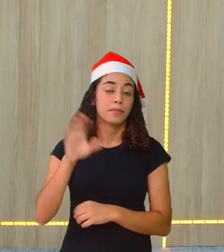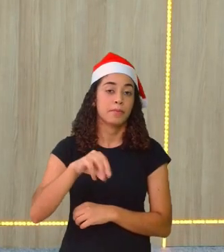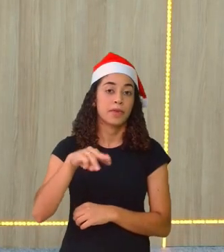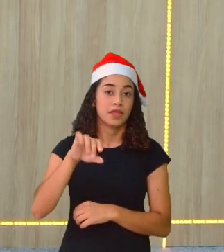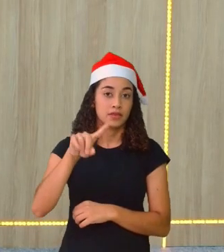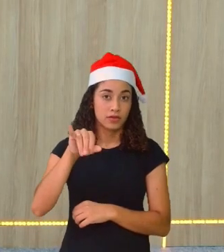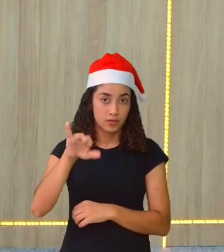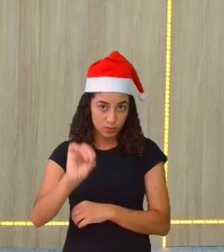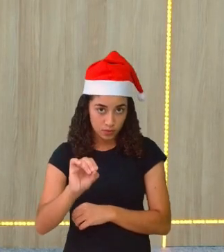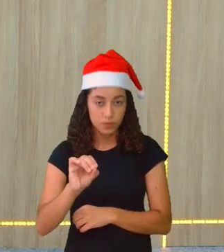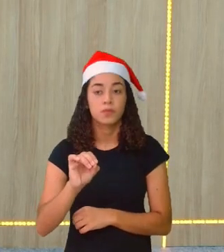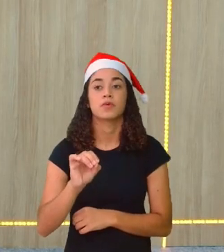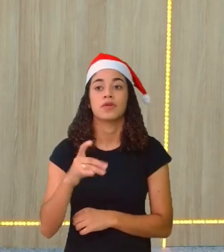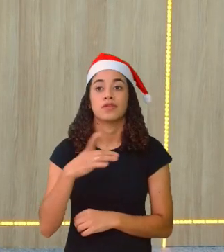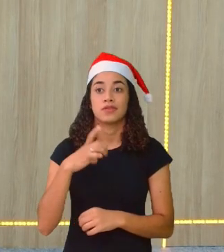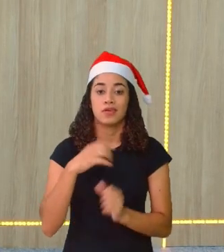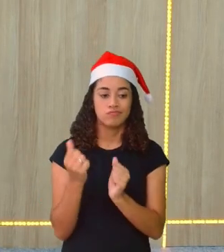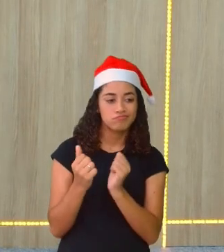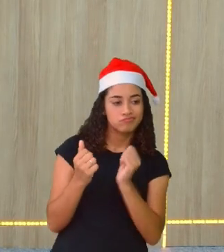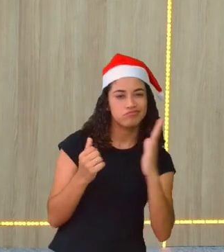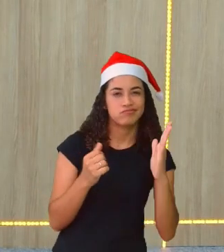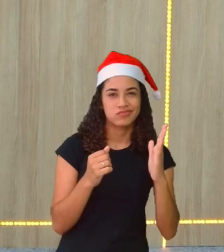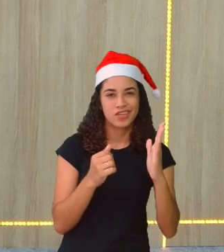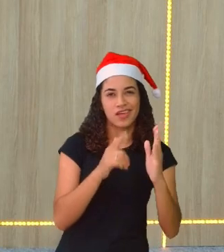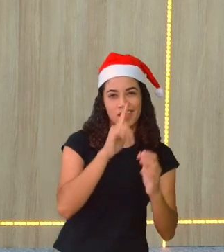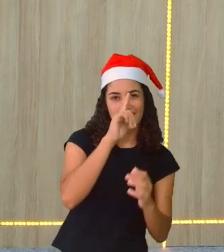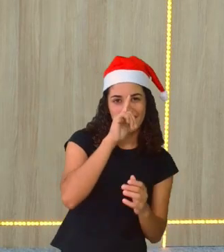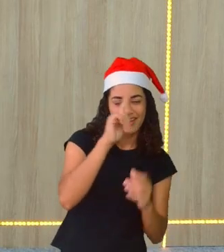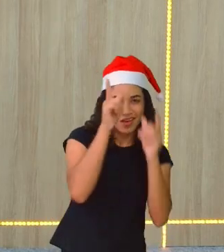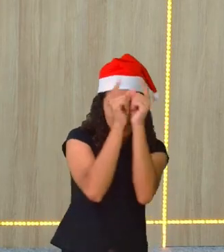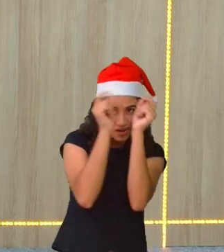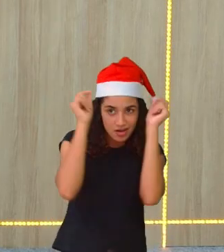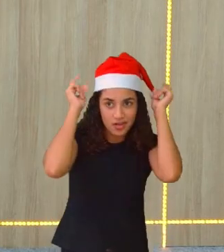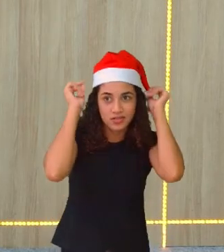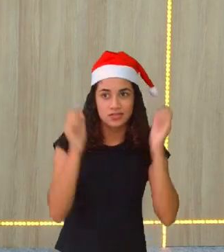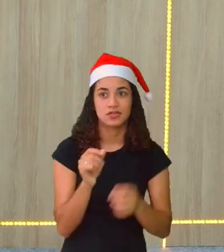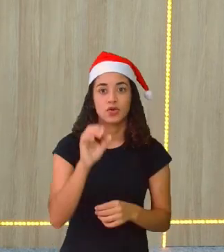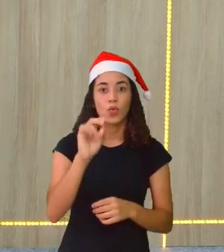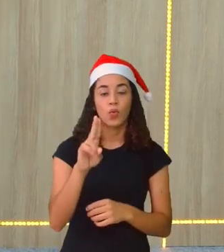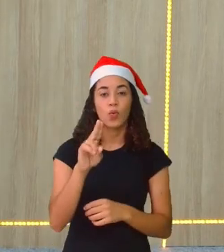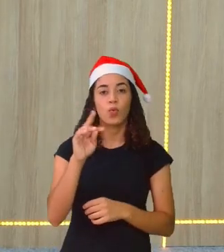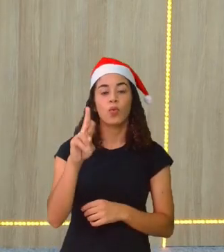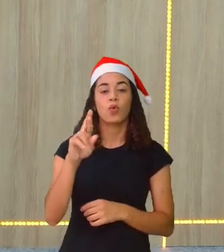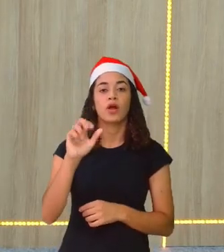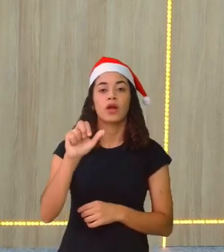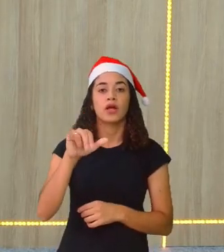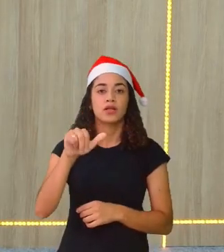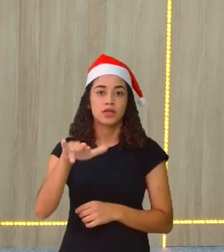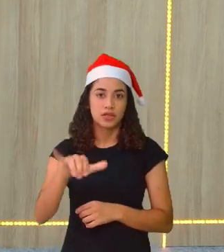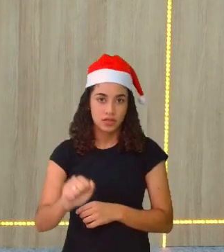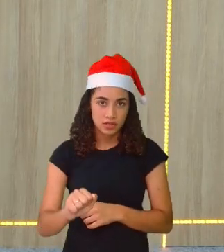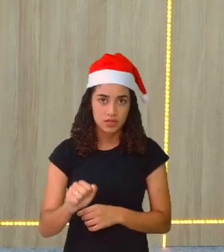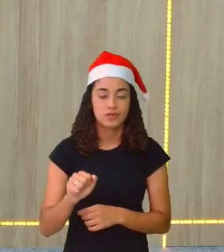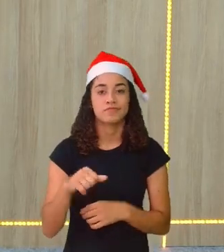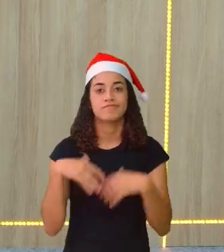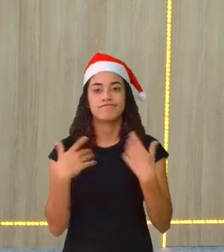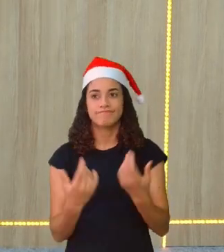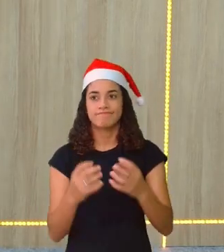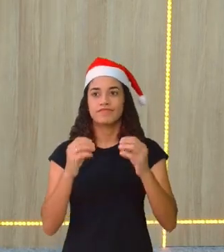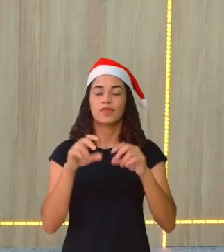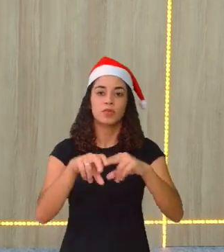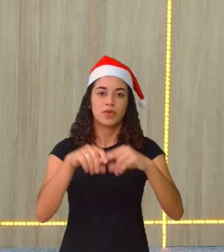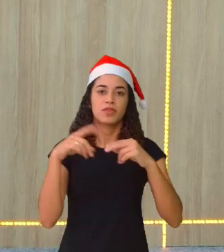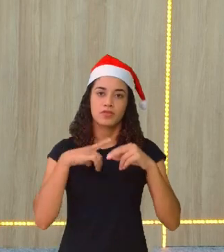fronteira marítima aqui, ó, com a Grécia, certo? Com a Ucrânia, certo? Então, nesse sentido, fronteira marítima,